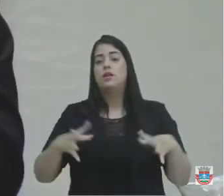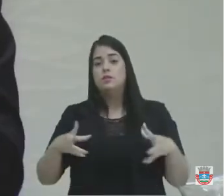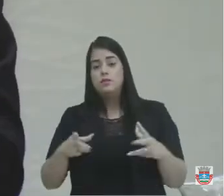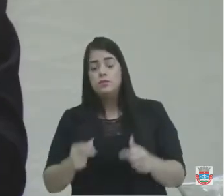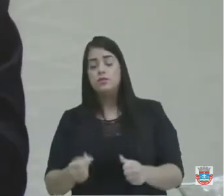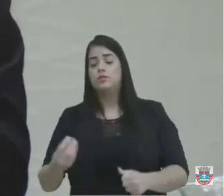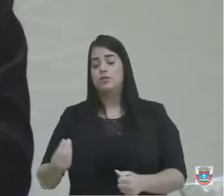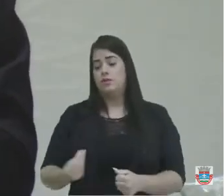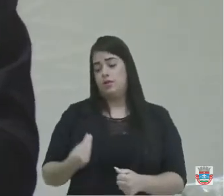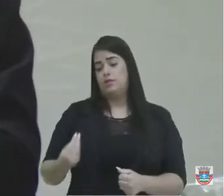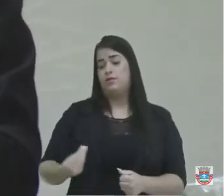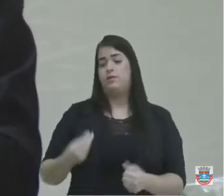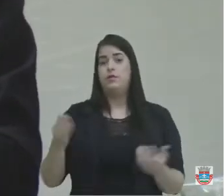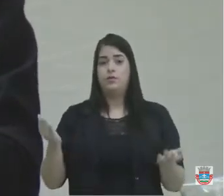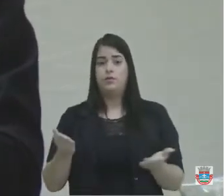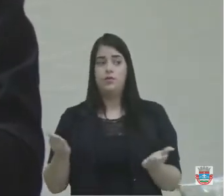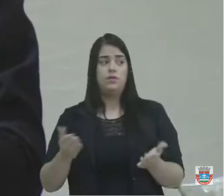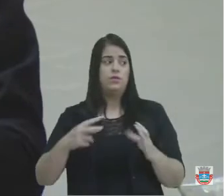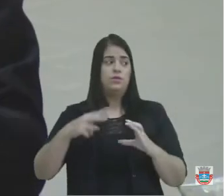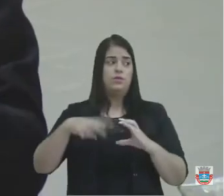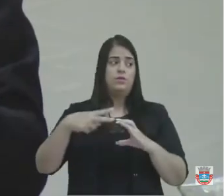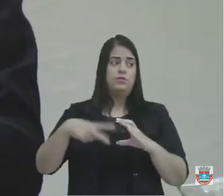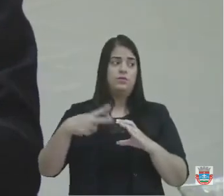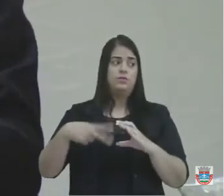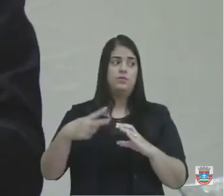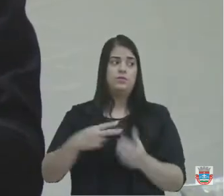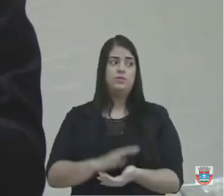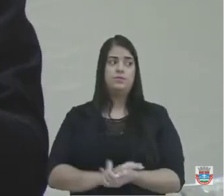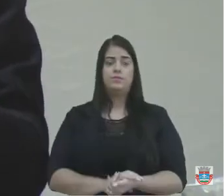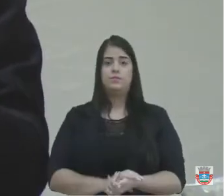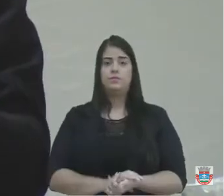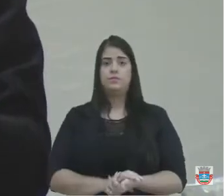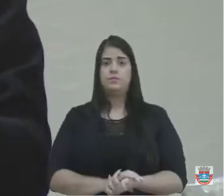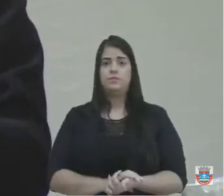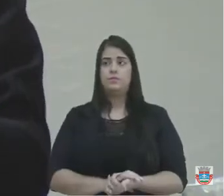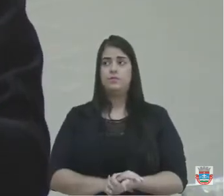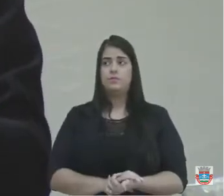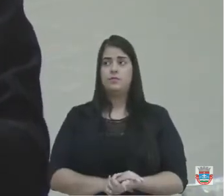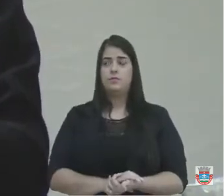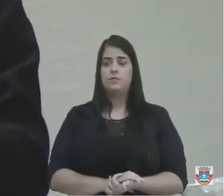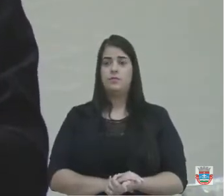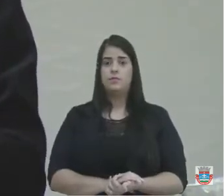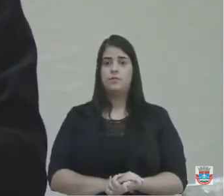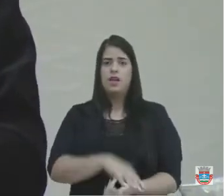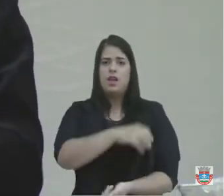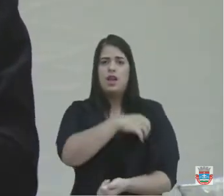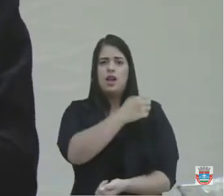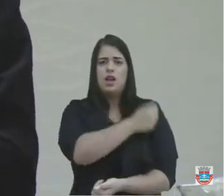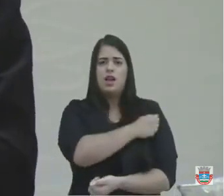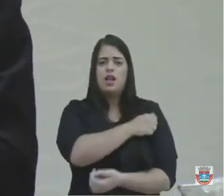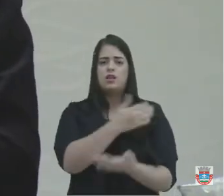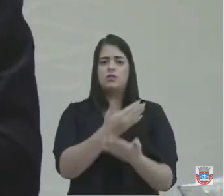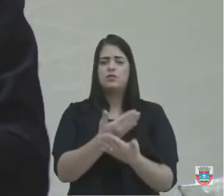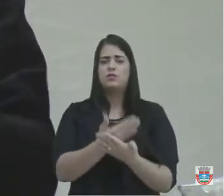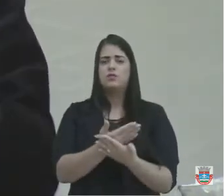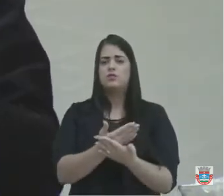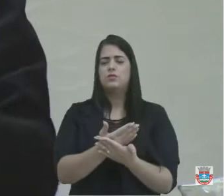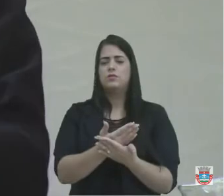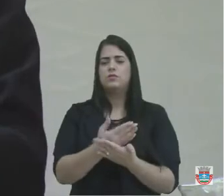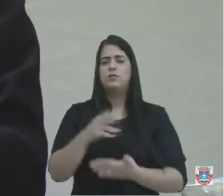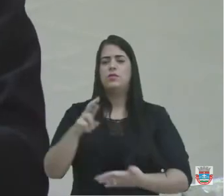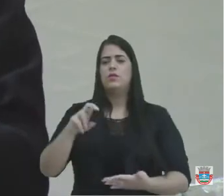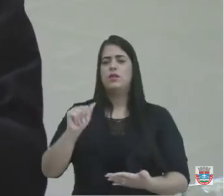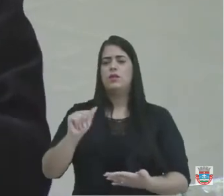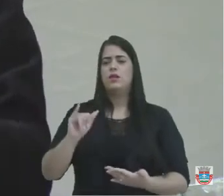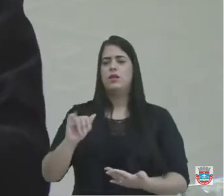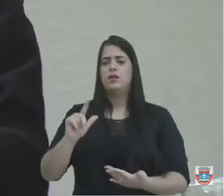que estão aqui hoje na casa Legislativa e nome dos meus alunos José Raí e rhaylan que estuda na escola eu pinto para